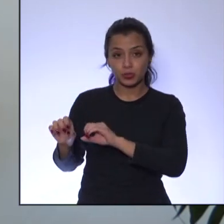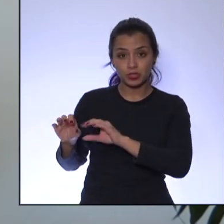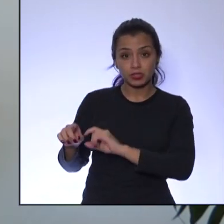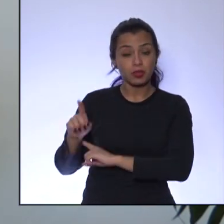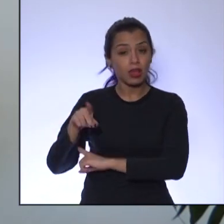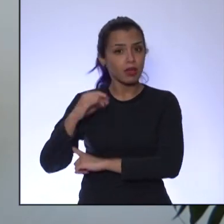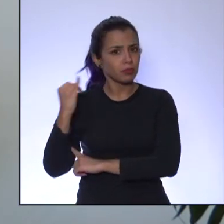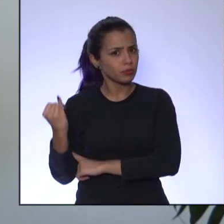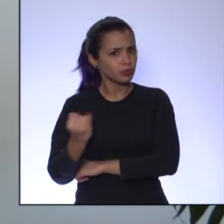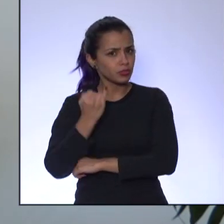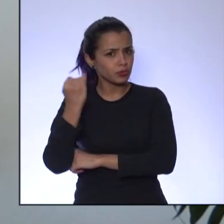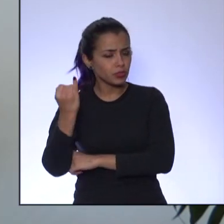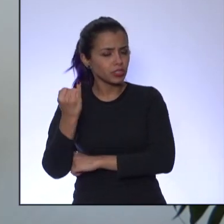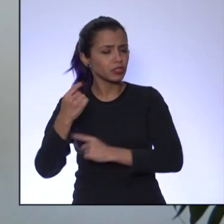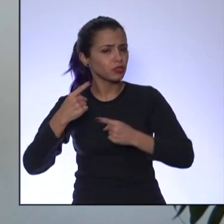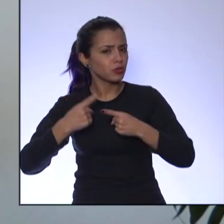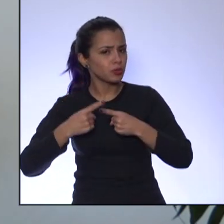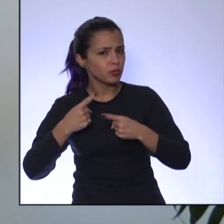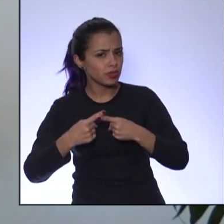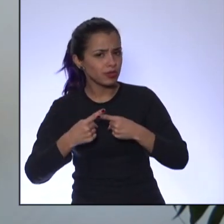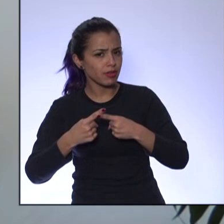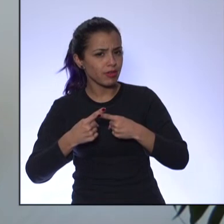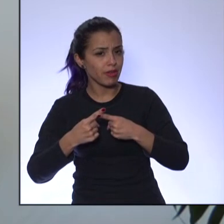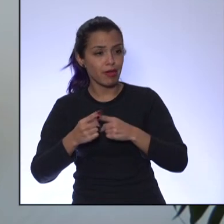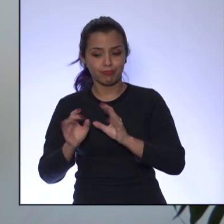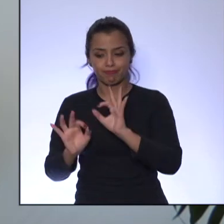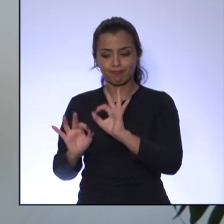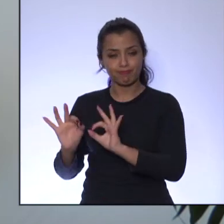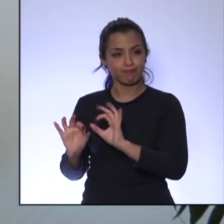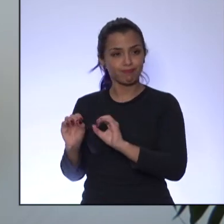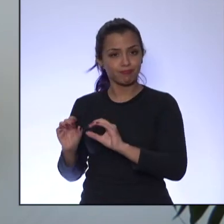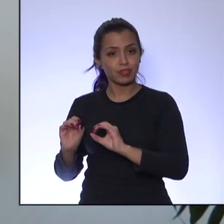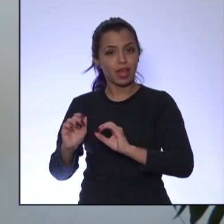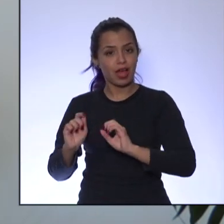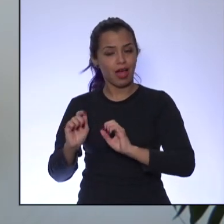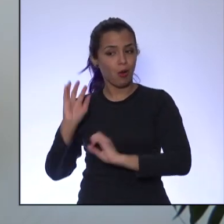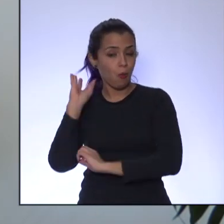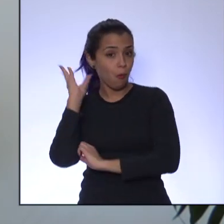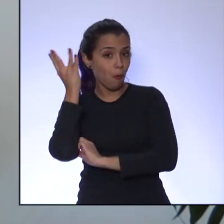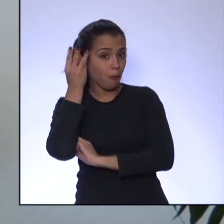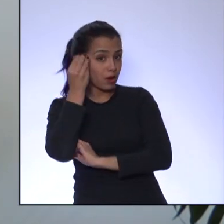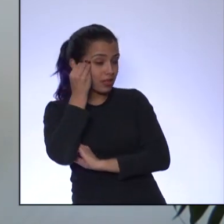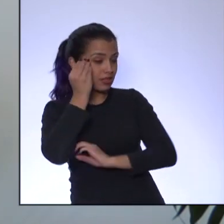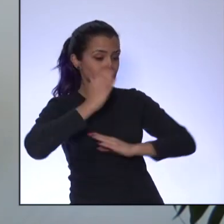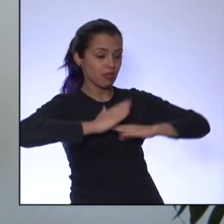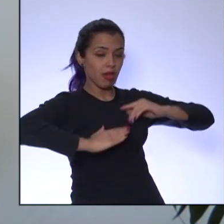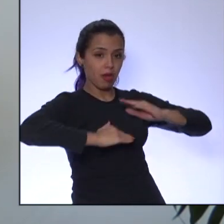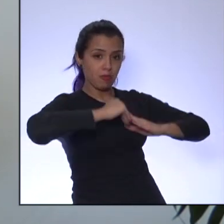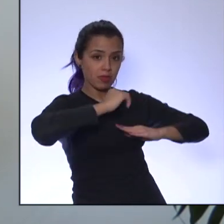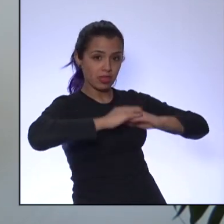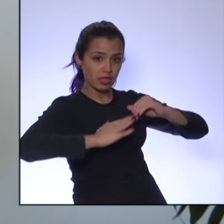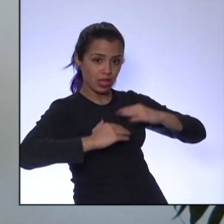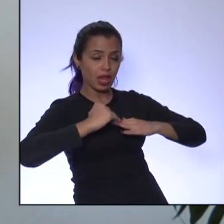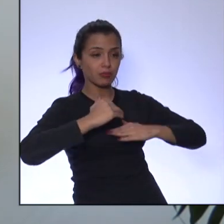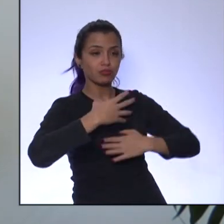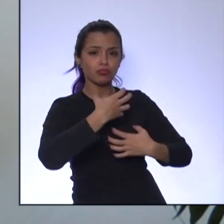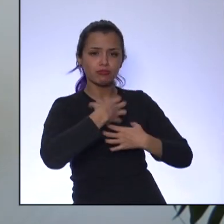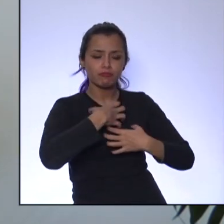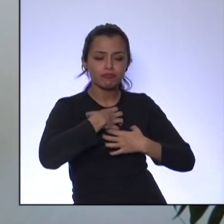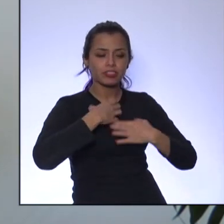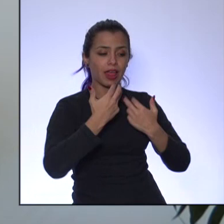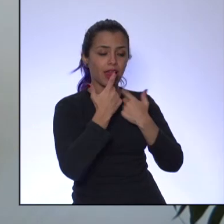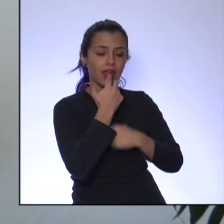ele mobiliza competências e habilidades baseadas em diferentes linguagens, princípios